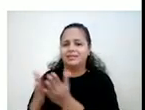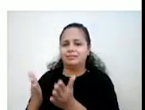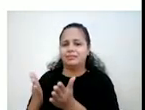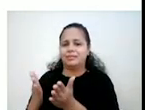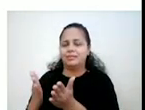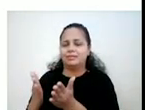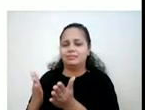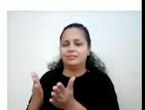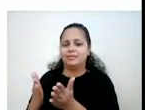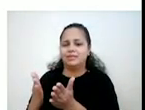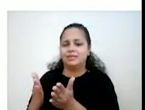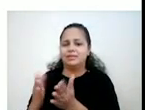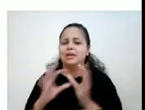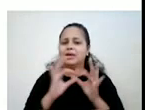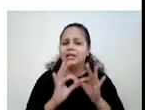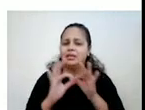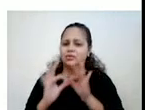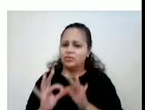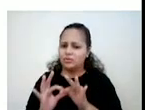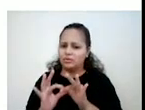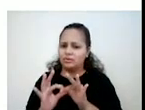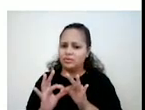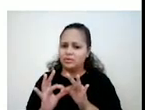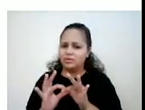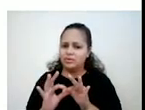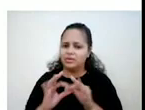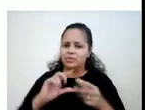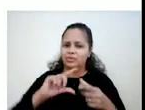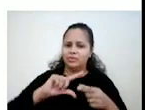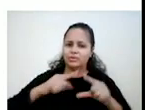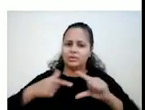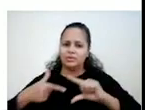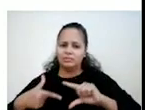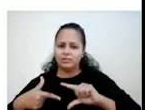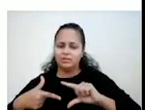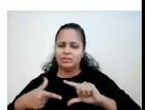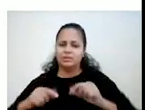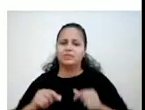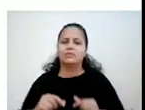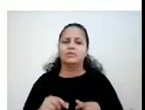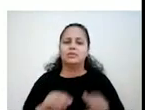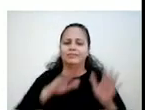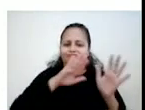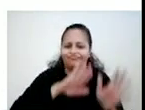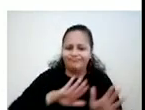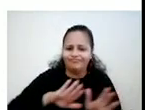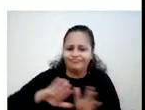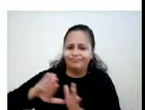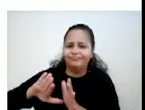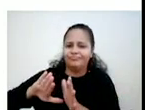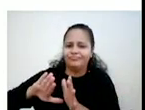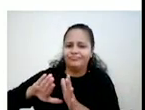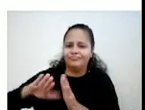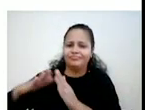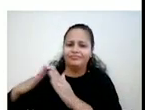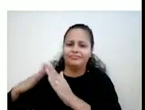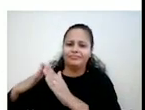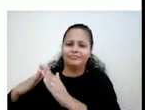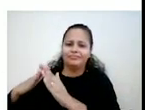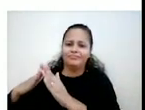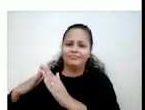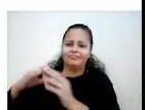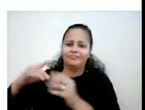ok? E no contexto dessas modernizações nessas principais cidades, eles foram empurrados para as